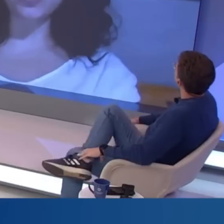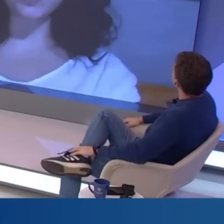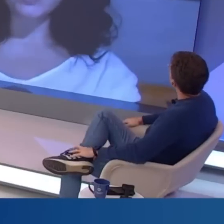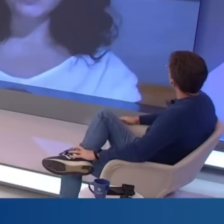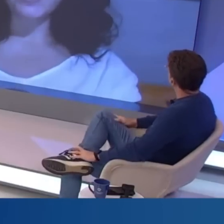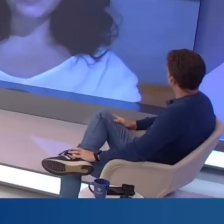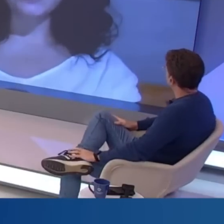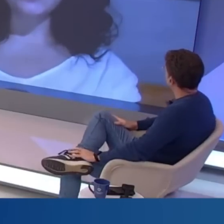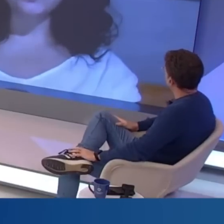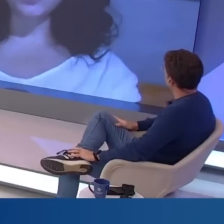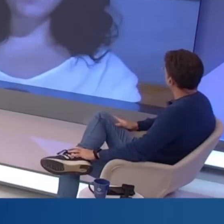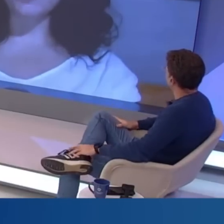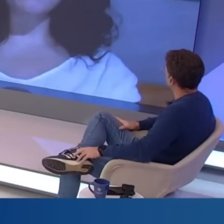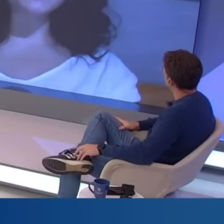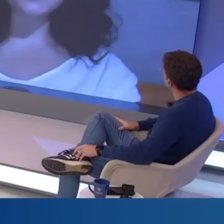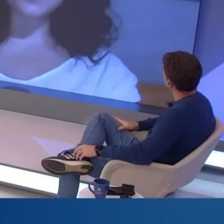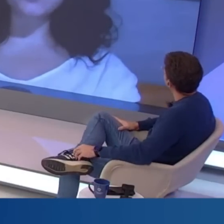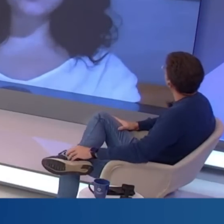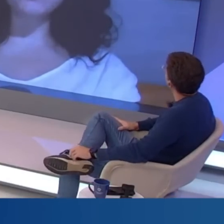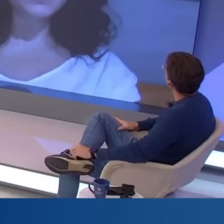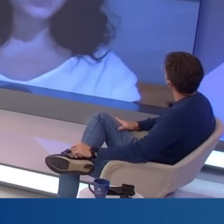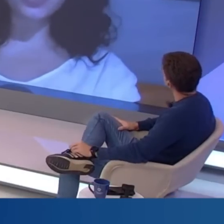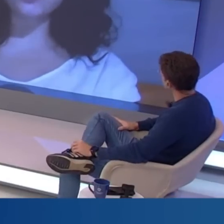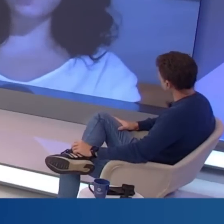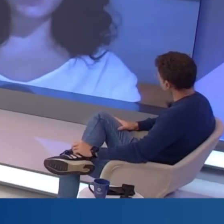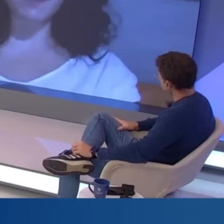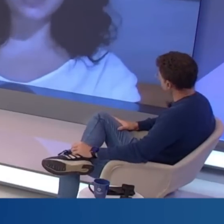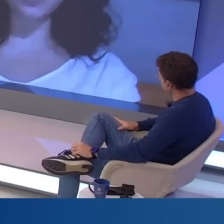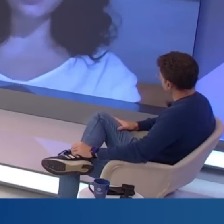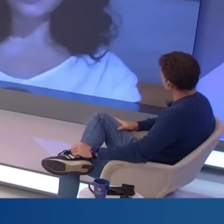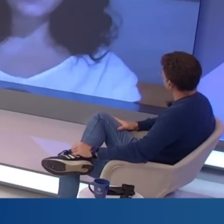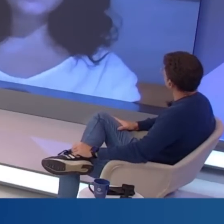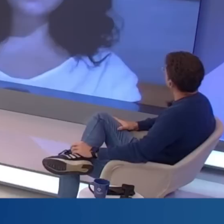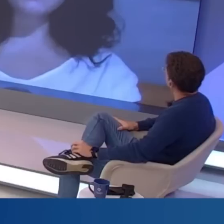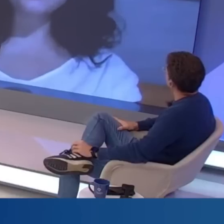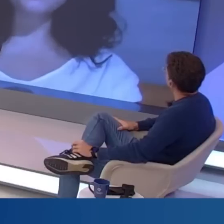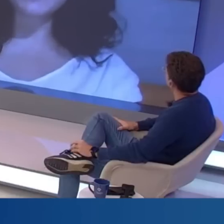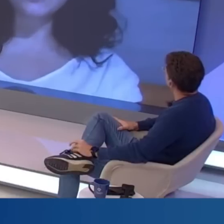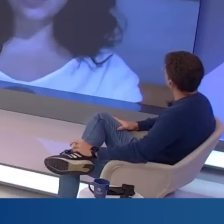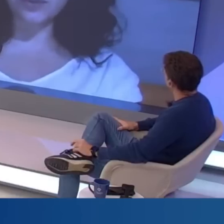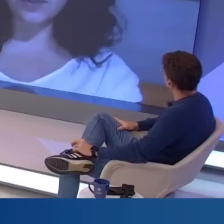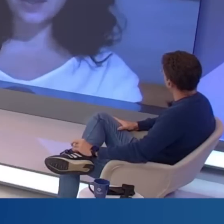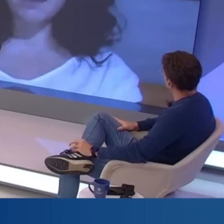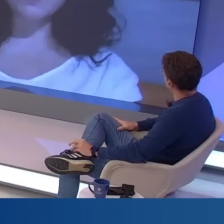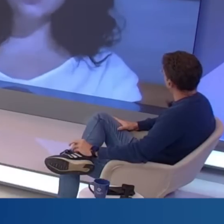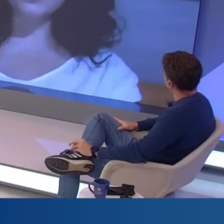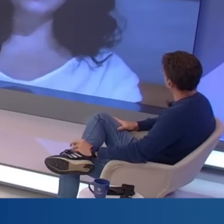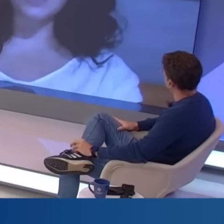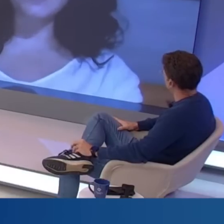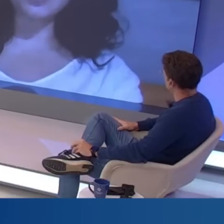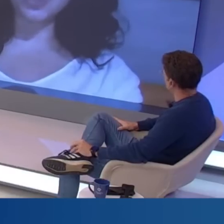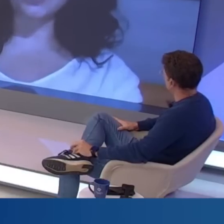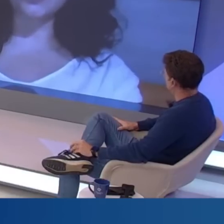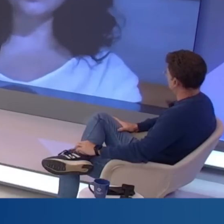metodológicos de maior precisão estatística, matemática. Esses são instrumentos para você